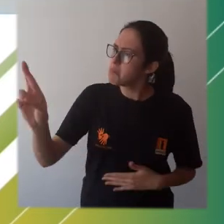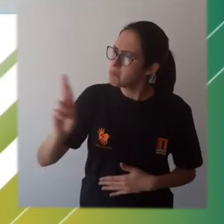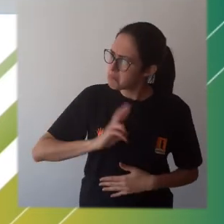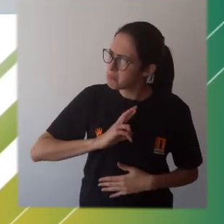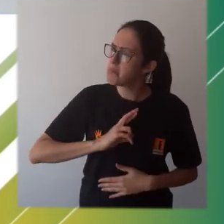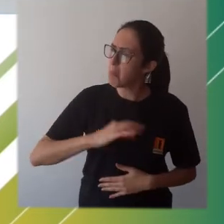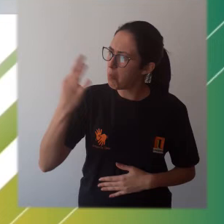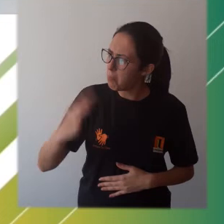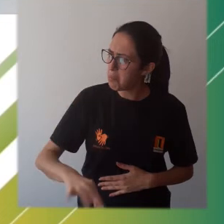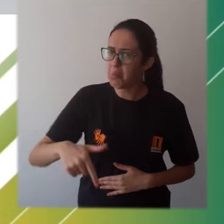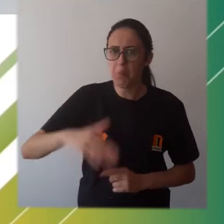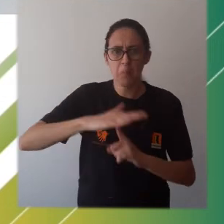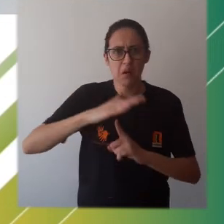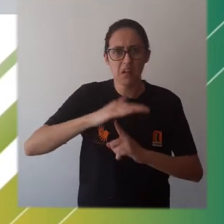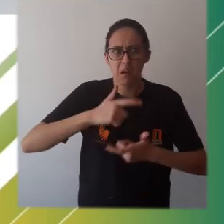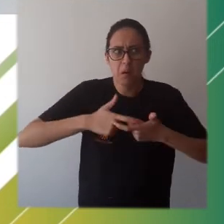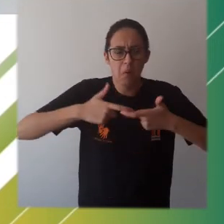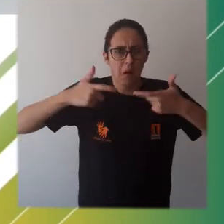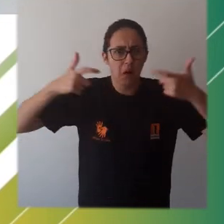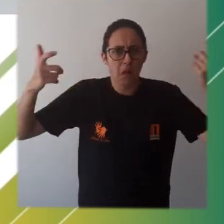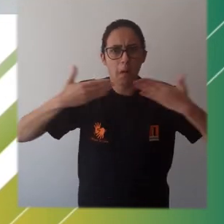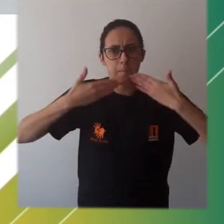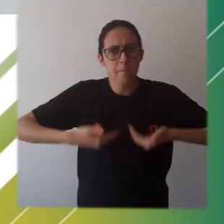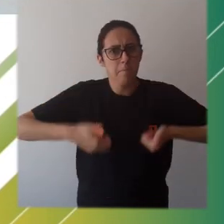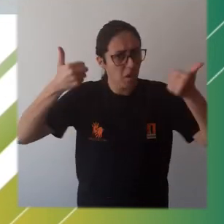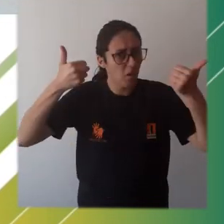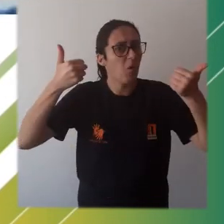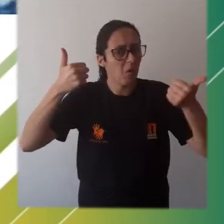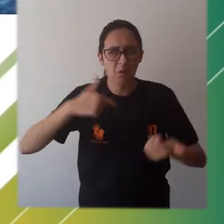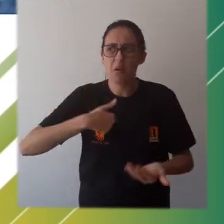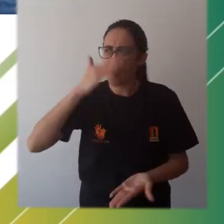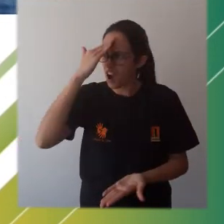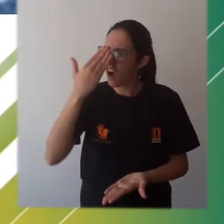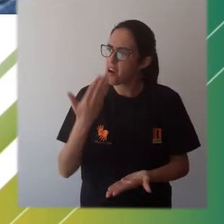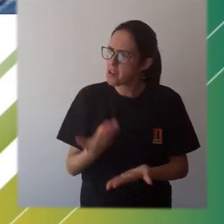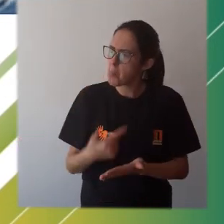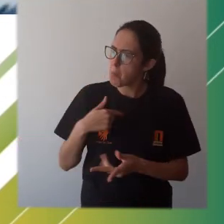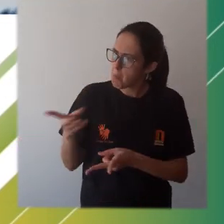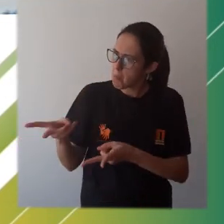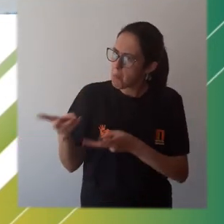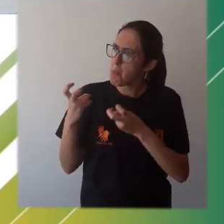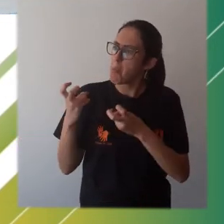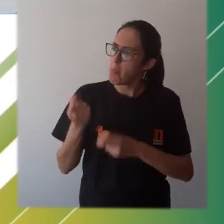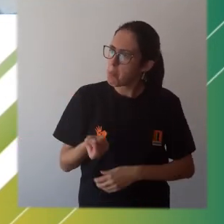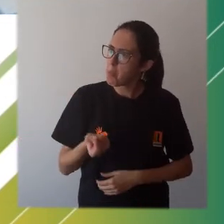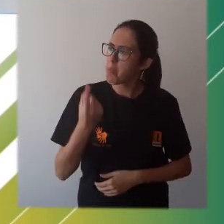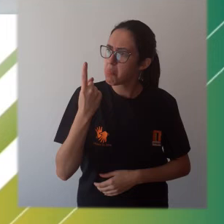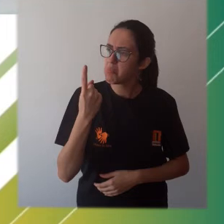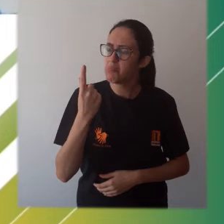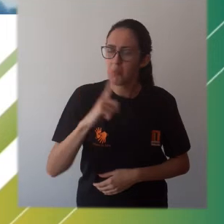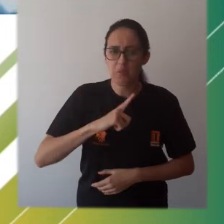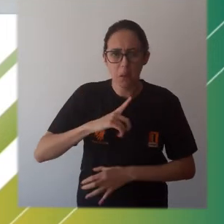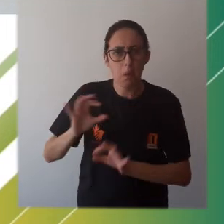né, Cristiano, o porquê do Paraná ser essa potência, e eu acredito, vendo tudo isso que você está colocando